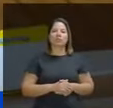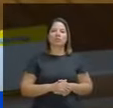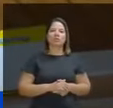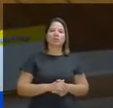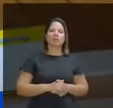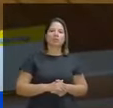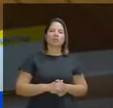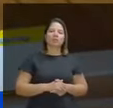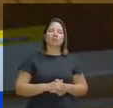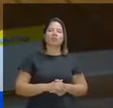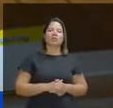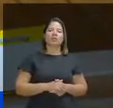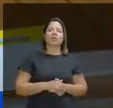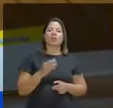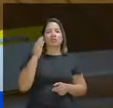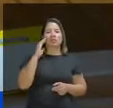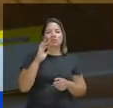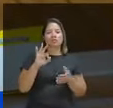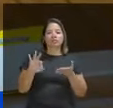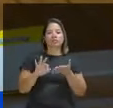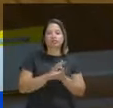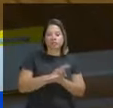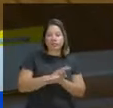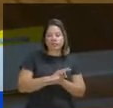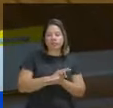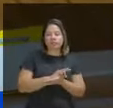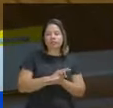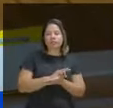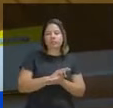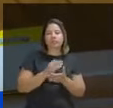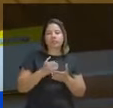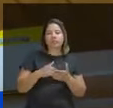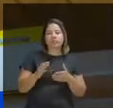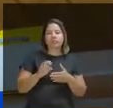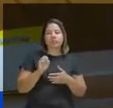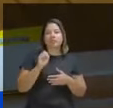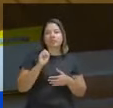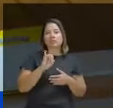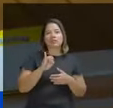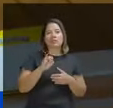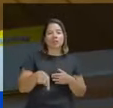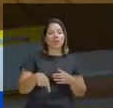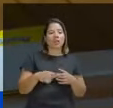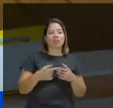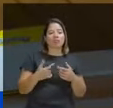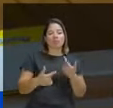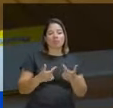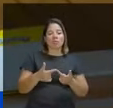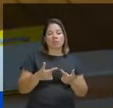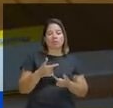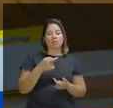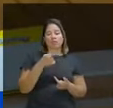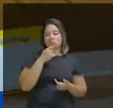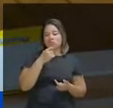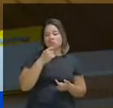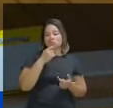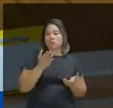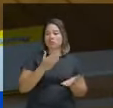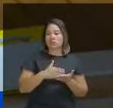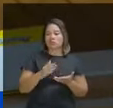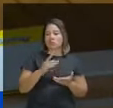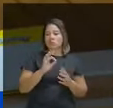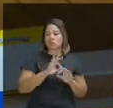a contagem do biênio. Foco no juiz Paulo Madeira. Quando sequer o magistrado iniciou a tarefa. O caso da